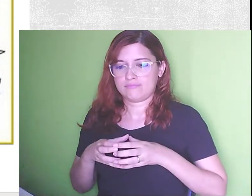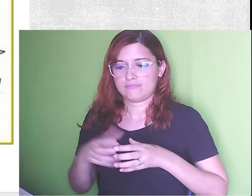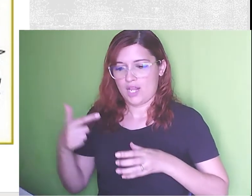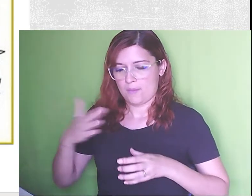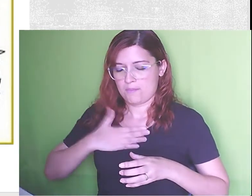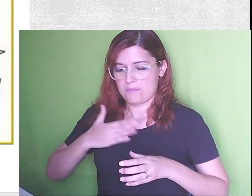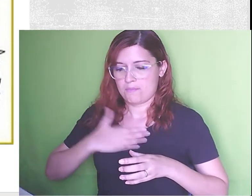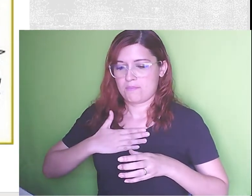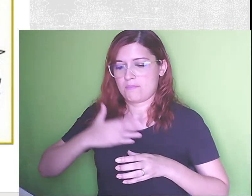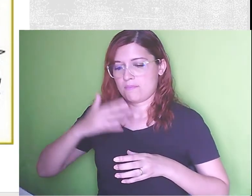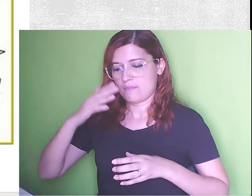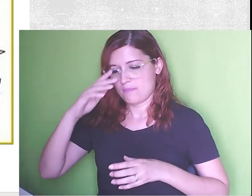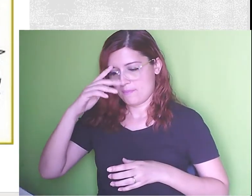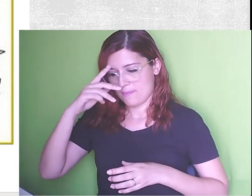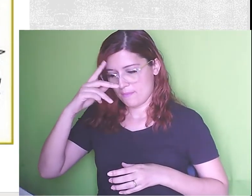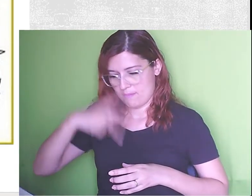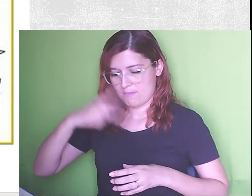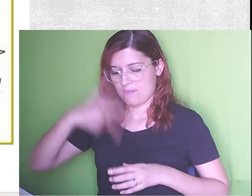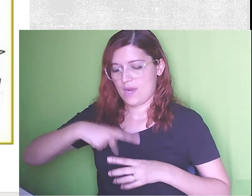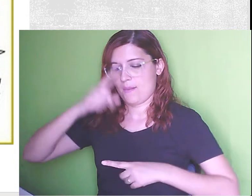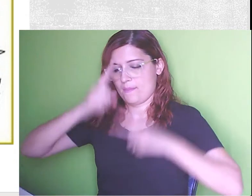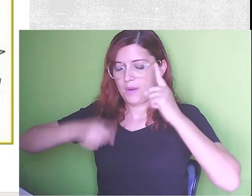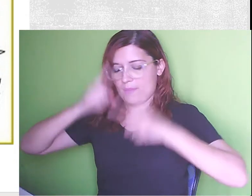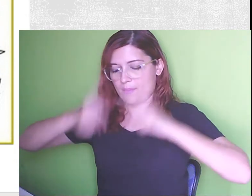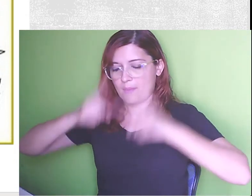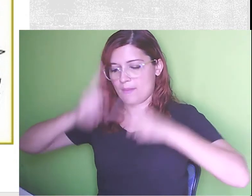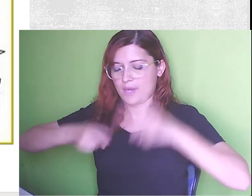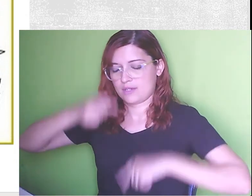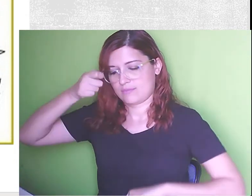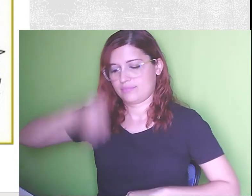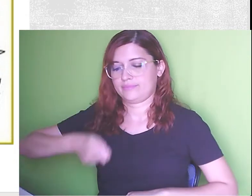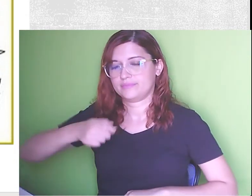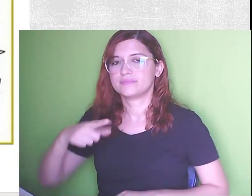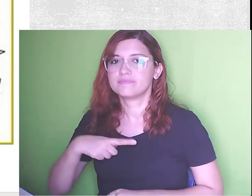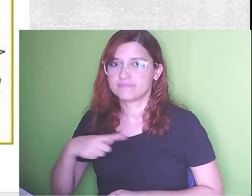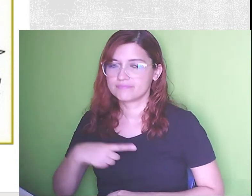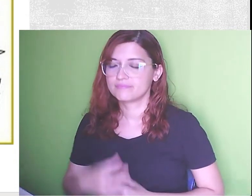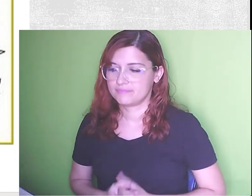deu liberdade como eles queriam.